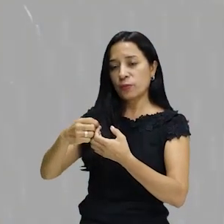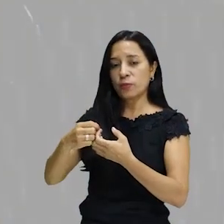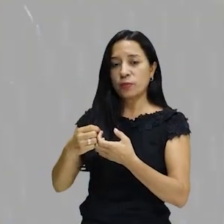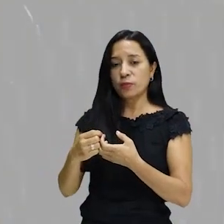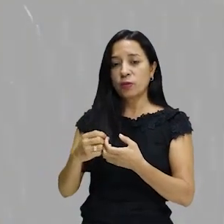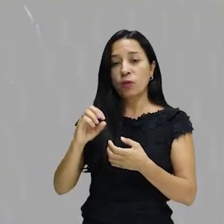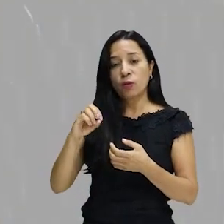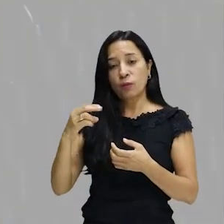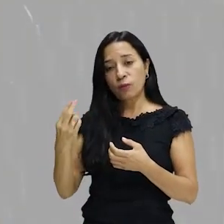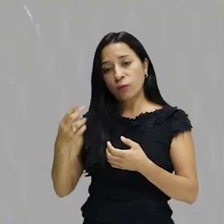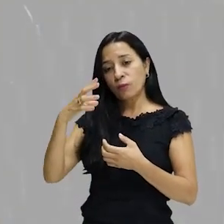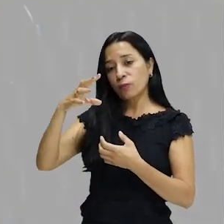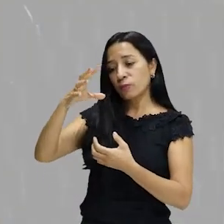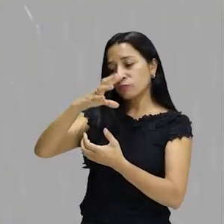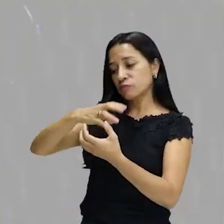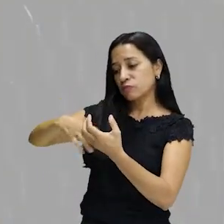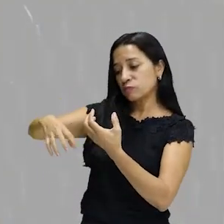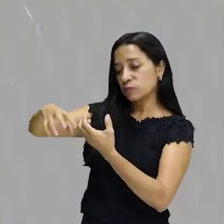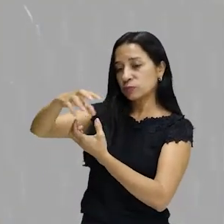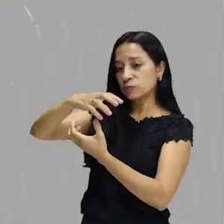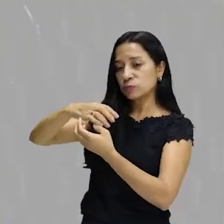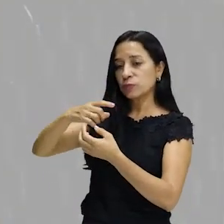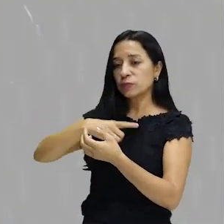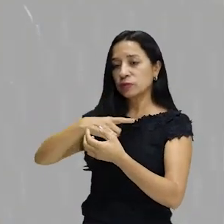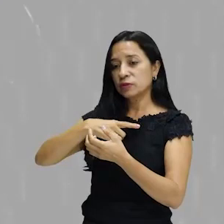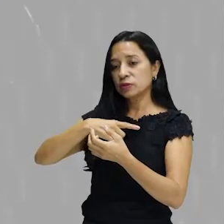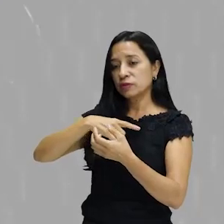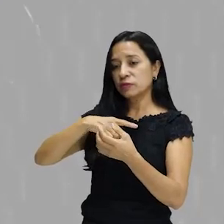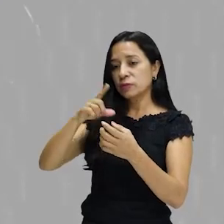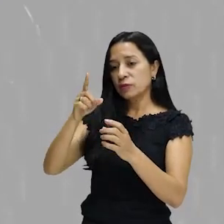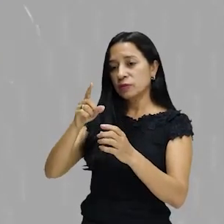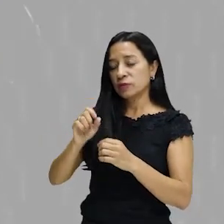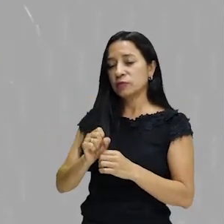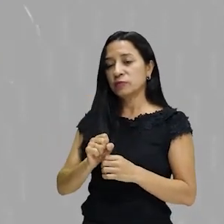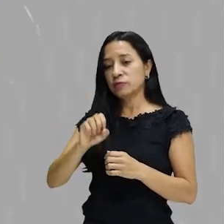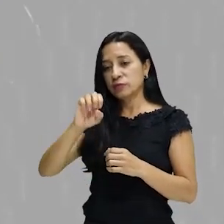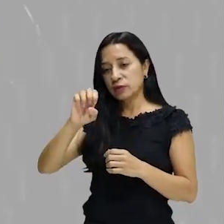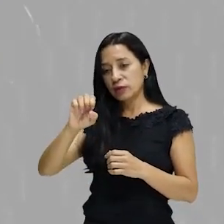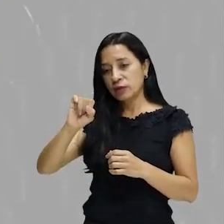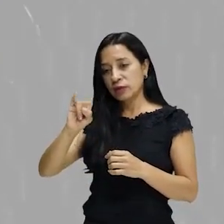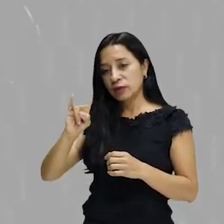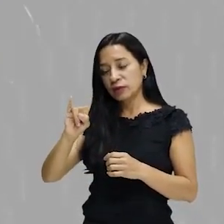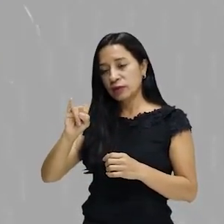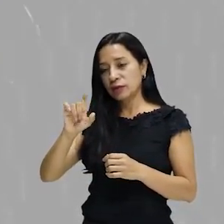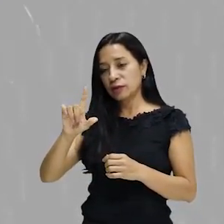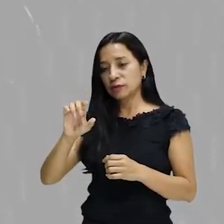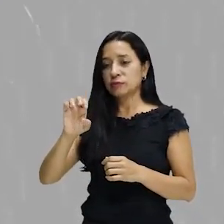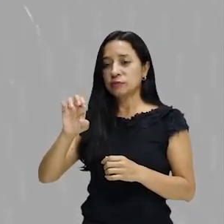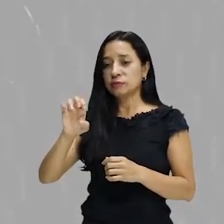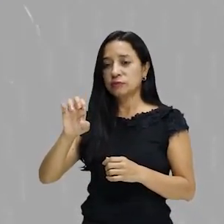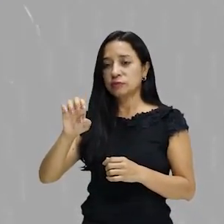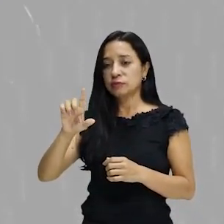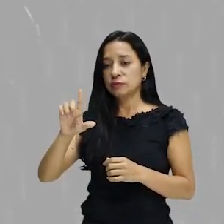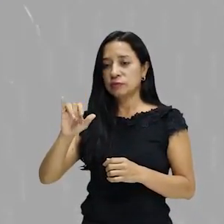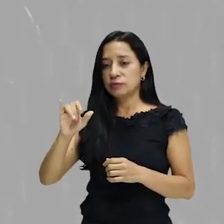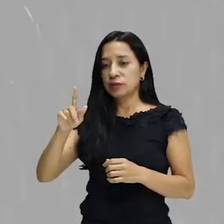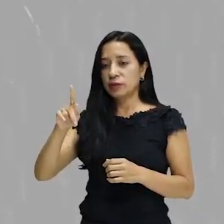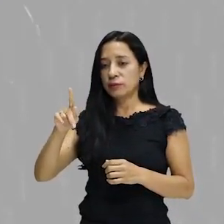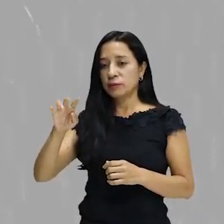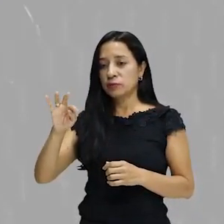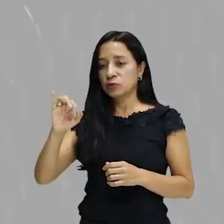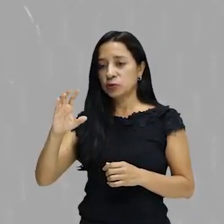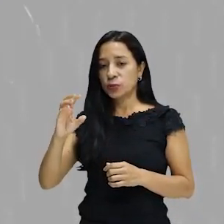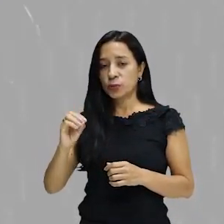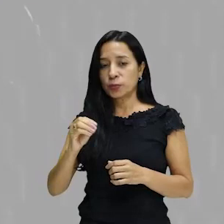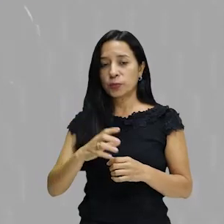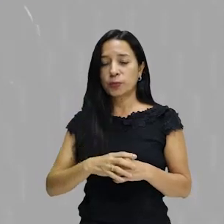dos satélites ao redor dos planetas, possui formato elíptico. Olha só, olha só. O